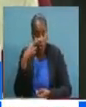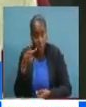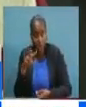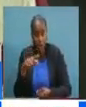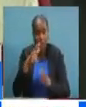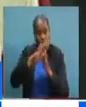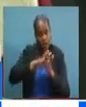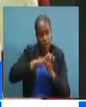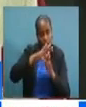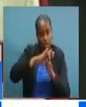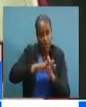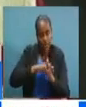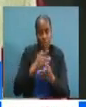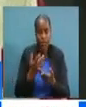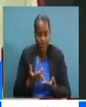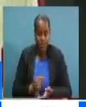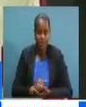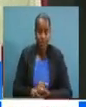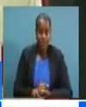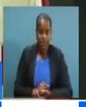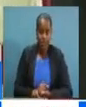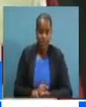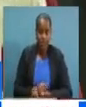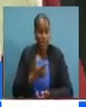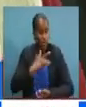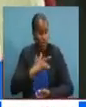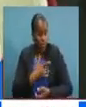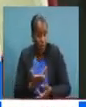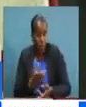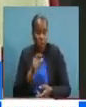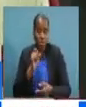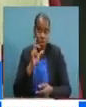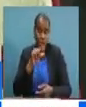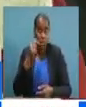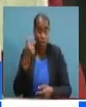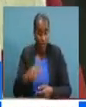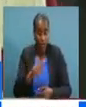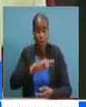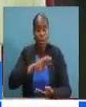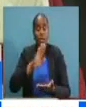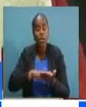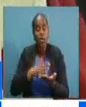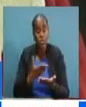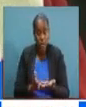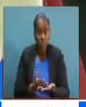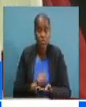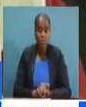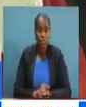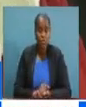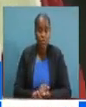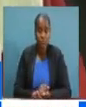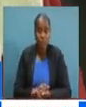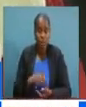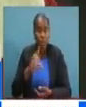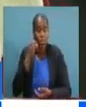de afeto, de carinho, e isso também deve traduzir-se no modo como nós acolhemos e recebemos